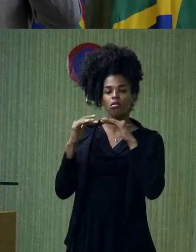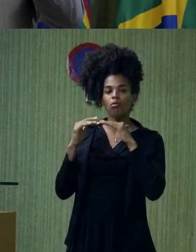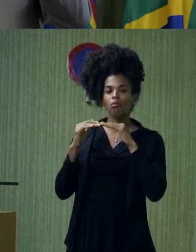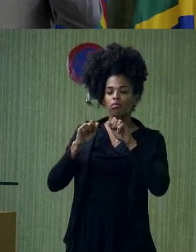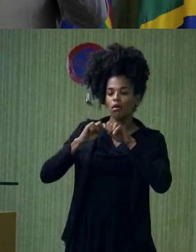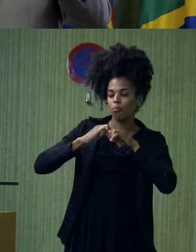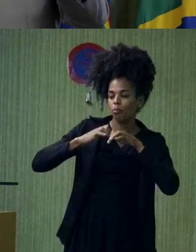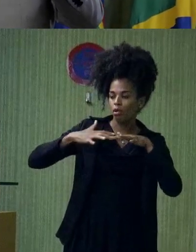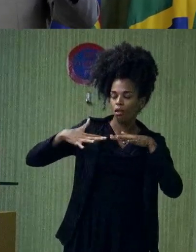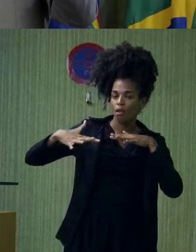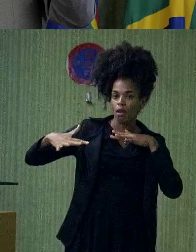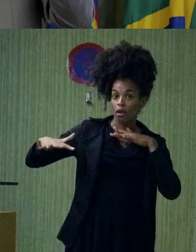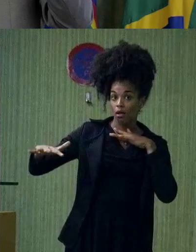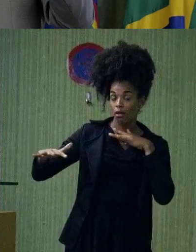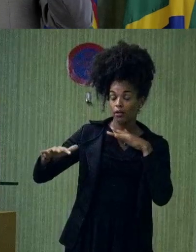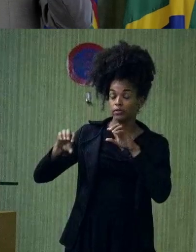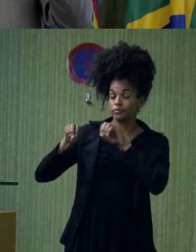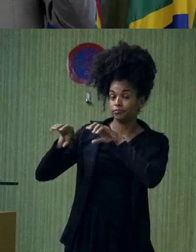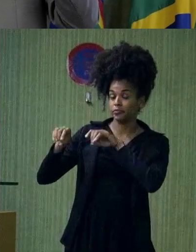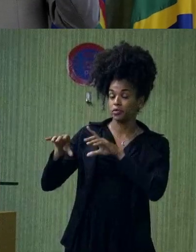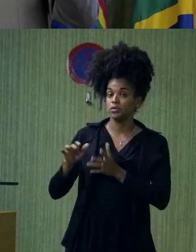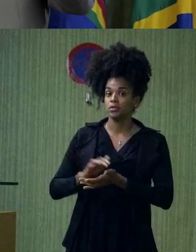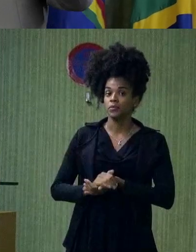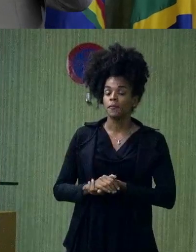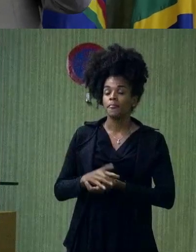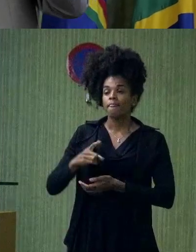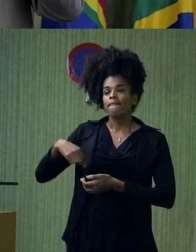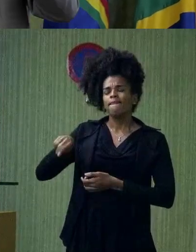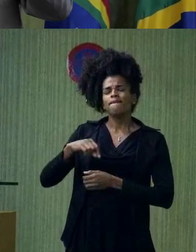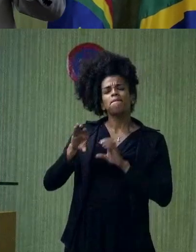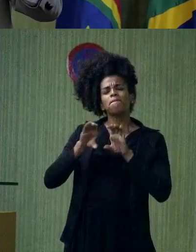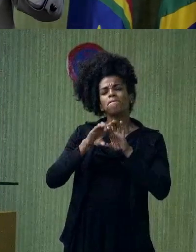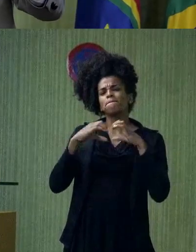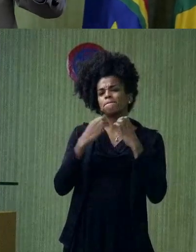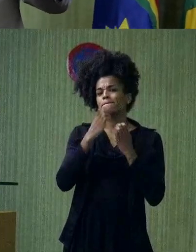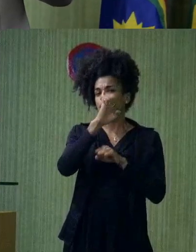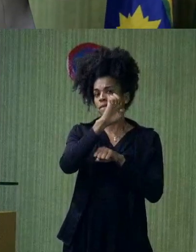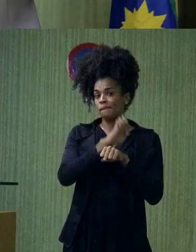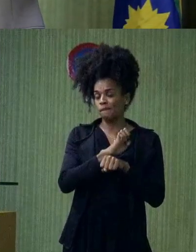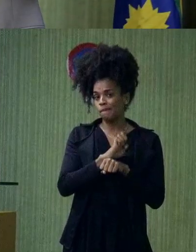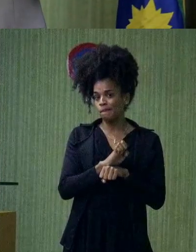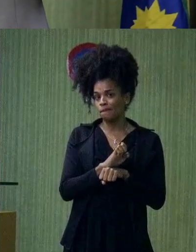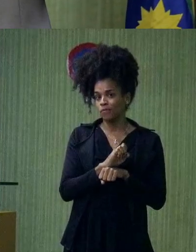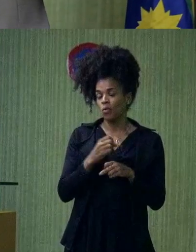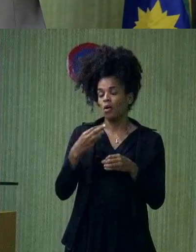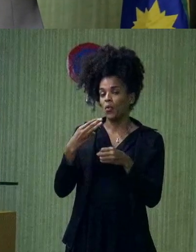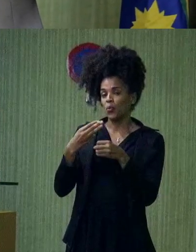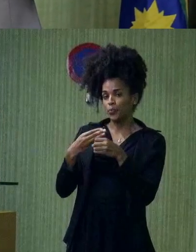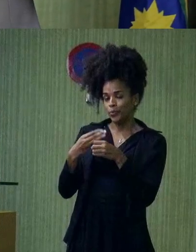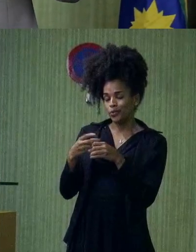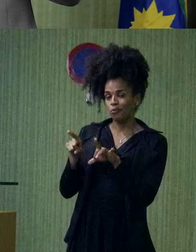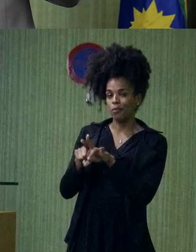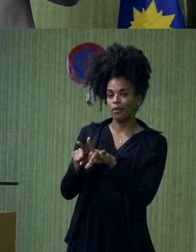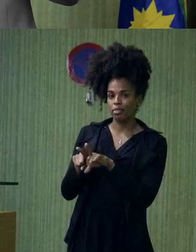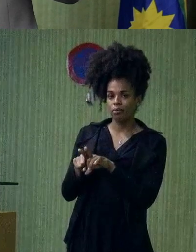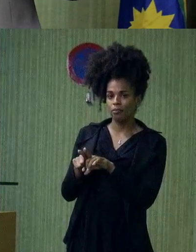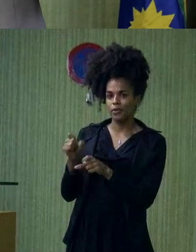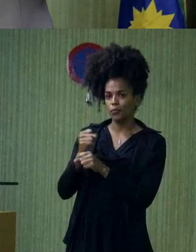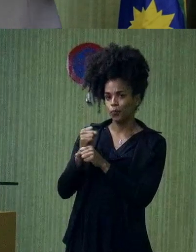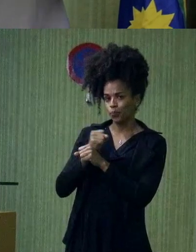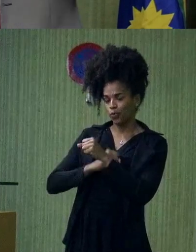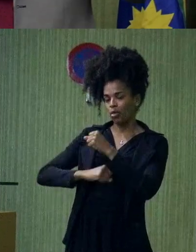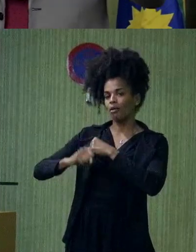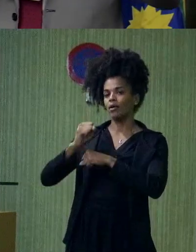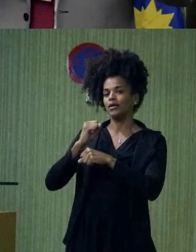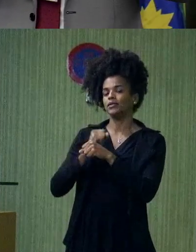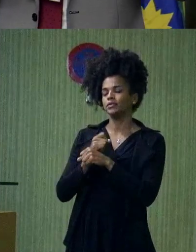uma uma uma noção nessa nessa nas conferências estaduais e municipais de Educação do ano passado